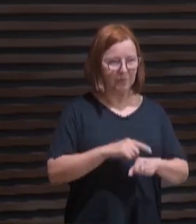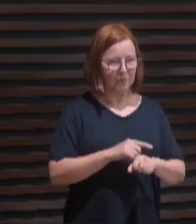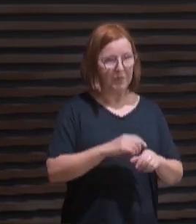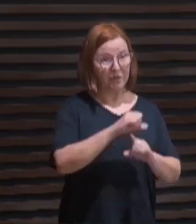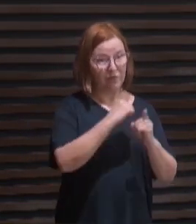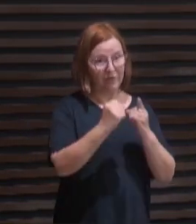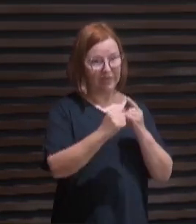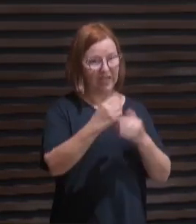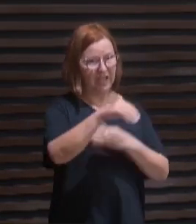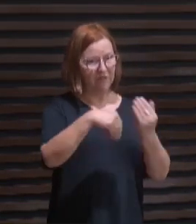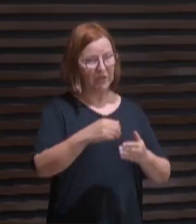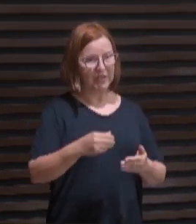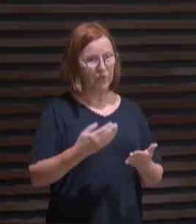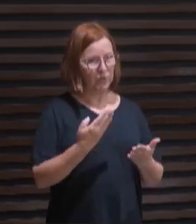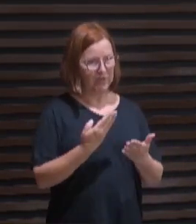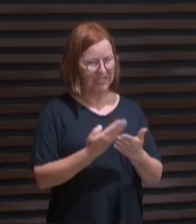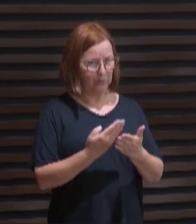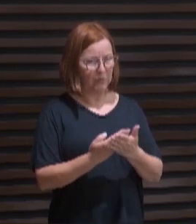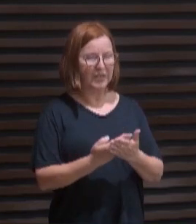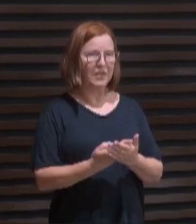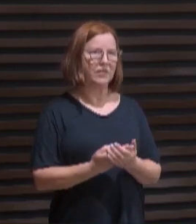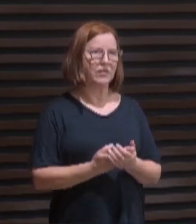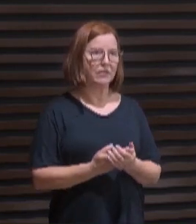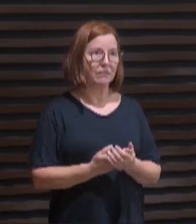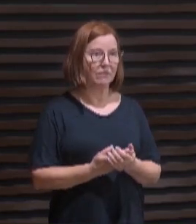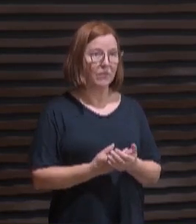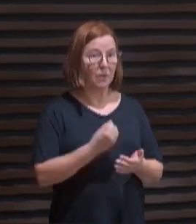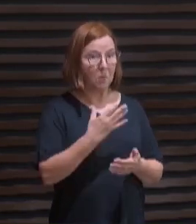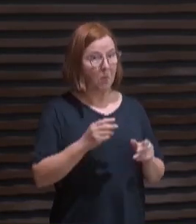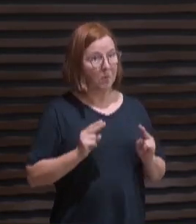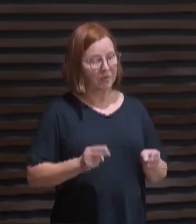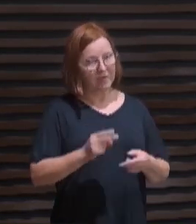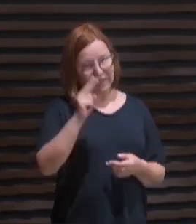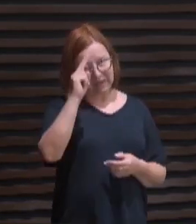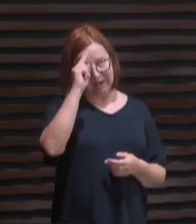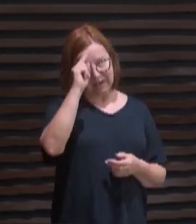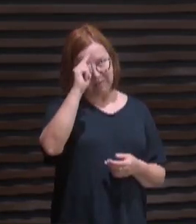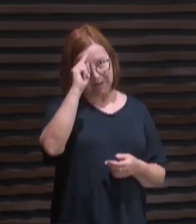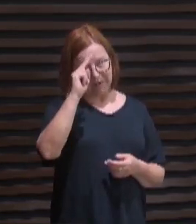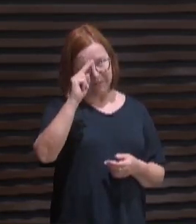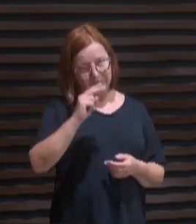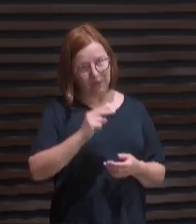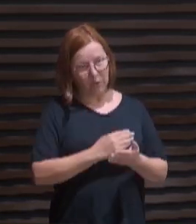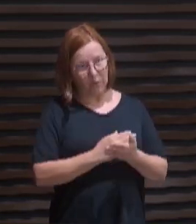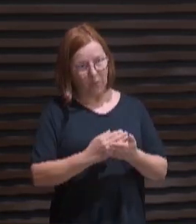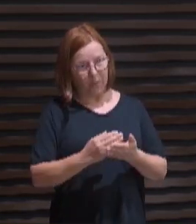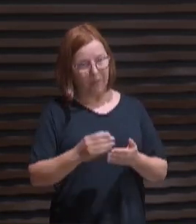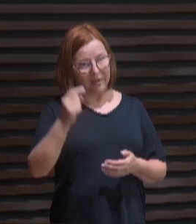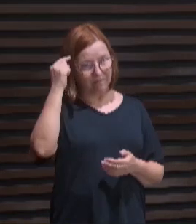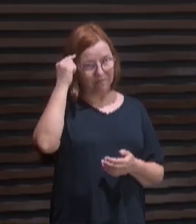Revolução Estudantil, é bom a gente sempre lembrar que o negócio começa sempre pelo pensamento.